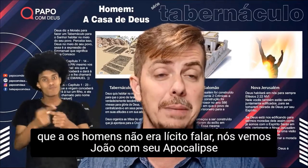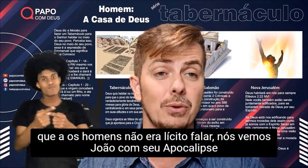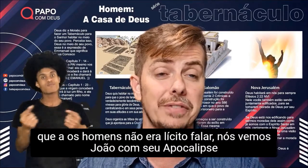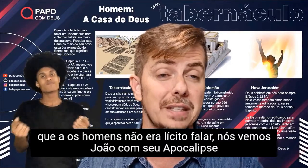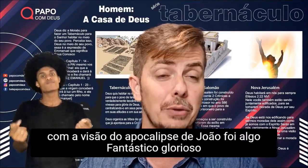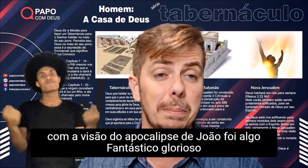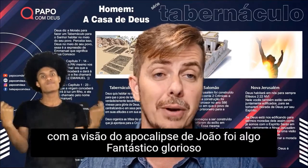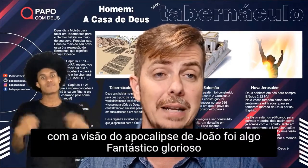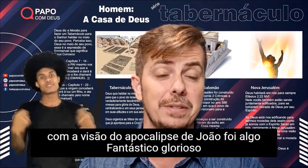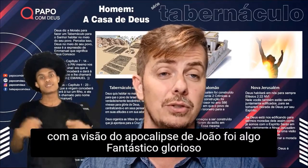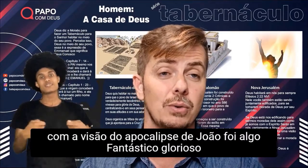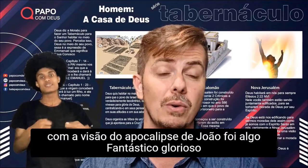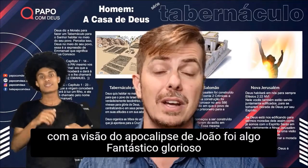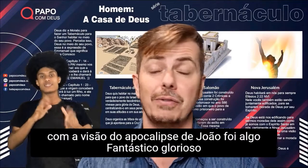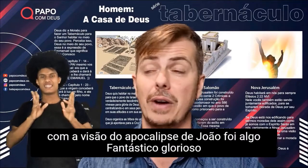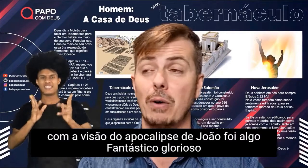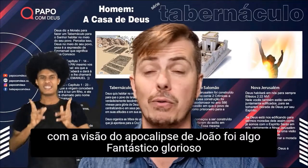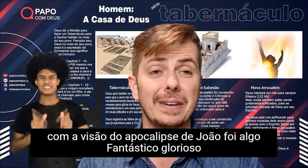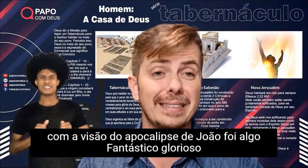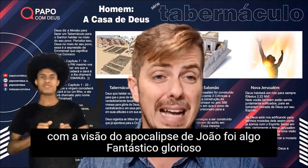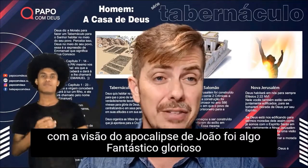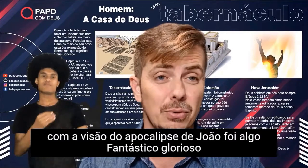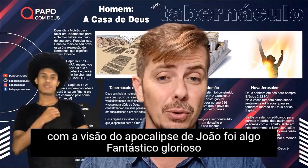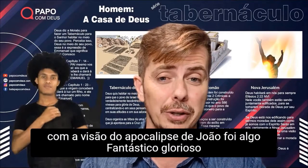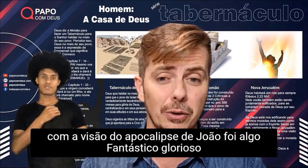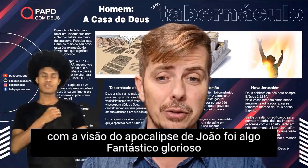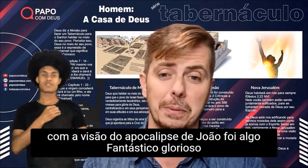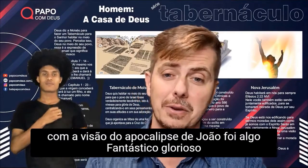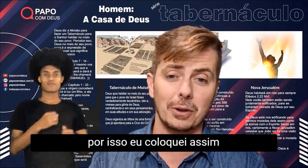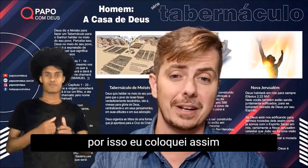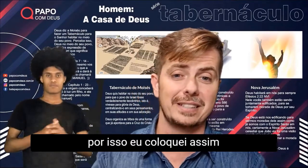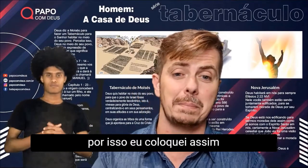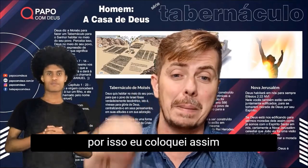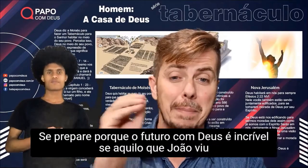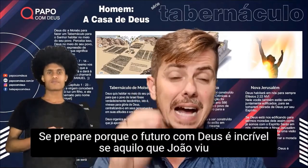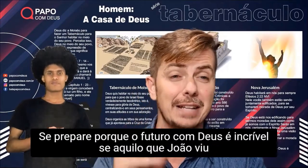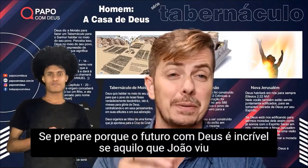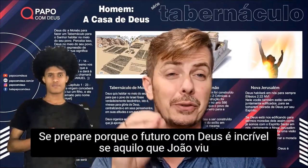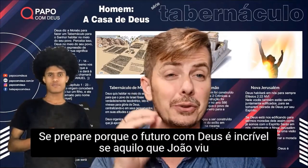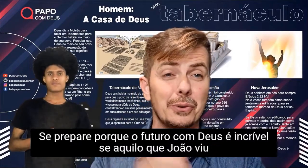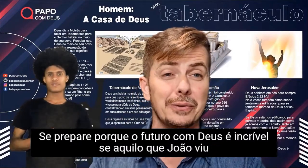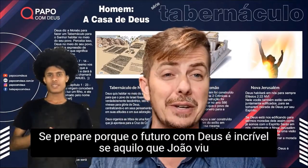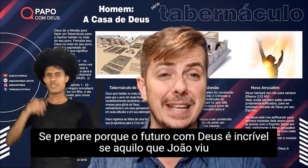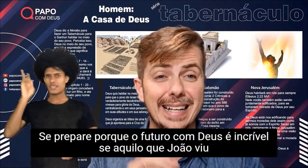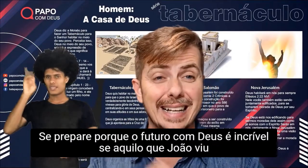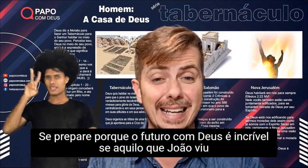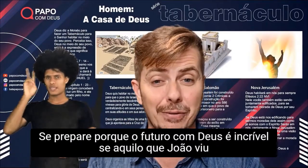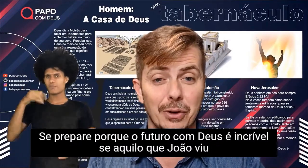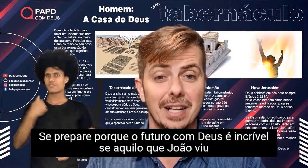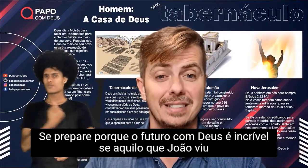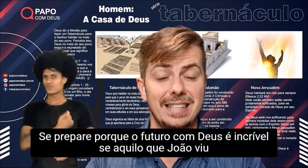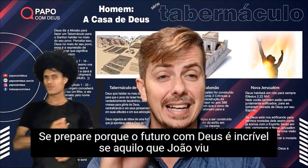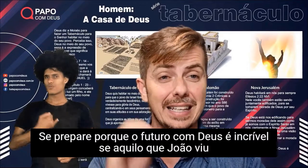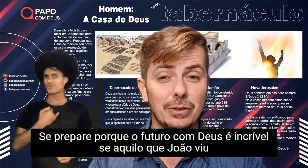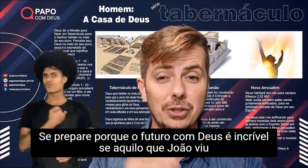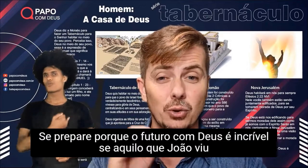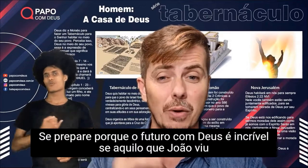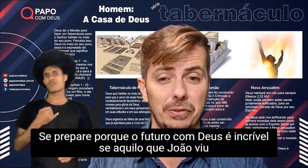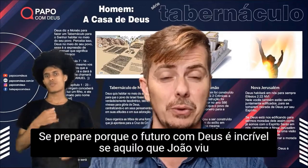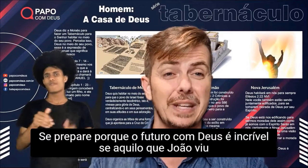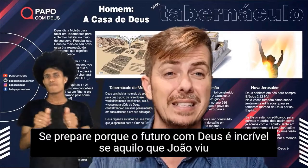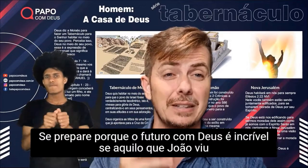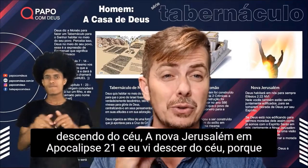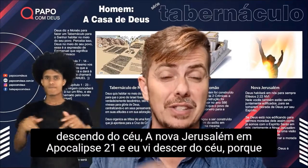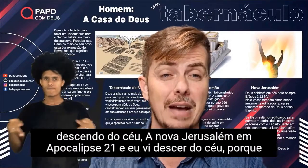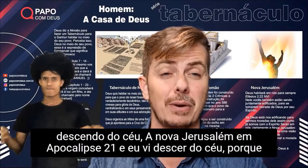seu Apocalipse, com a visão do Apocalipse de João, foi algo fantástico, glorioso, por isso que eu coloco assim, prepare-se, porque o futuro com Deus é incrível. Se aquilo que